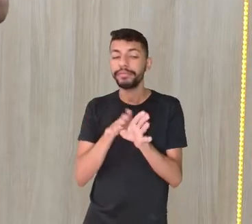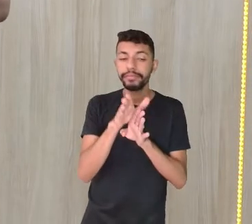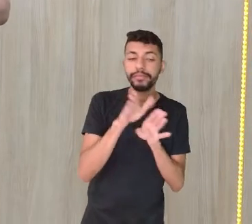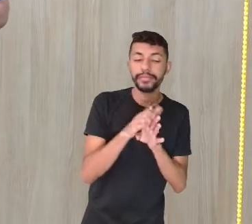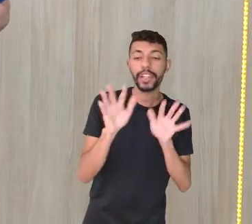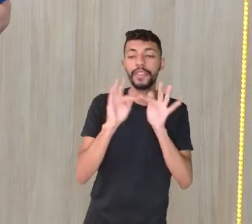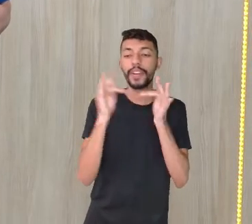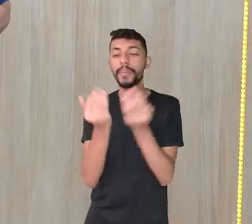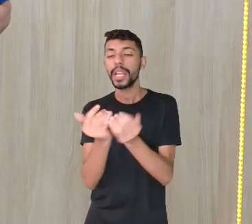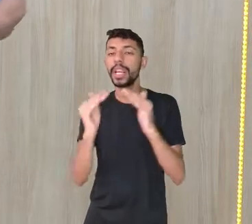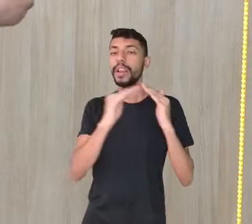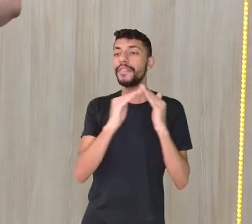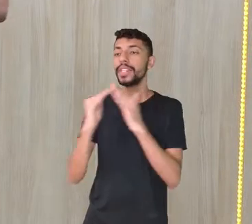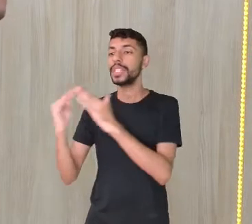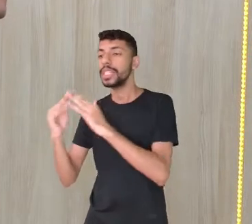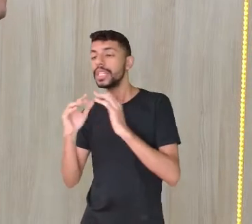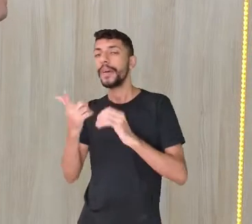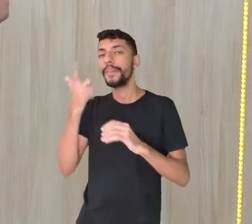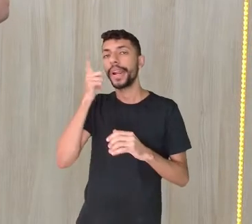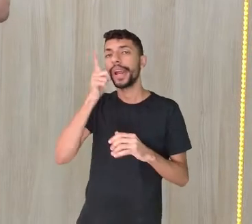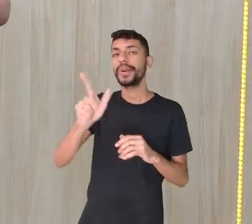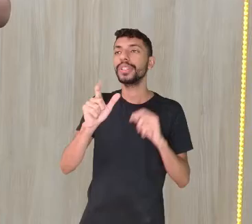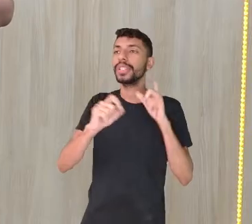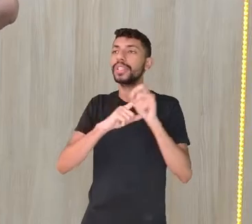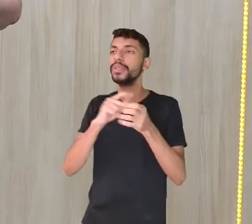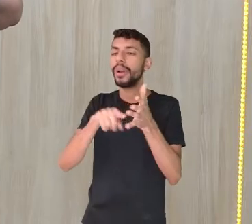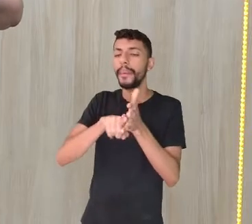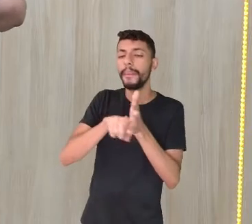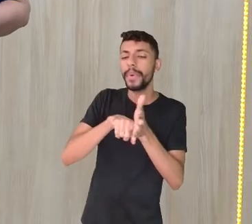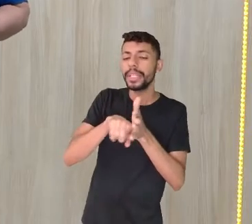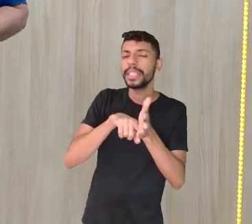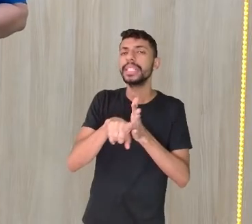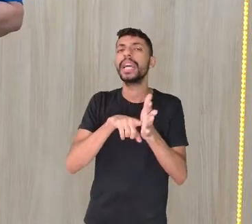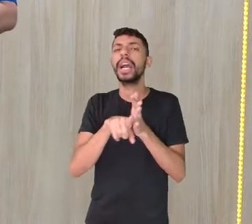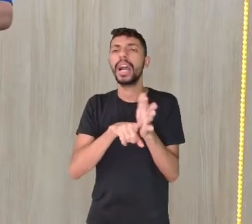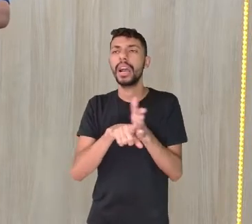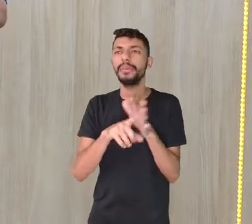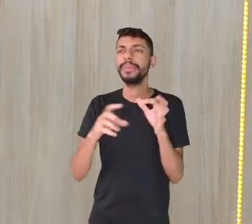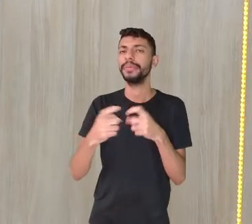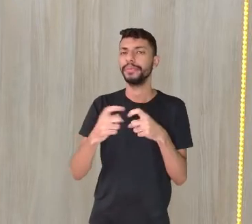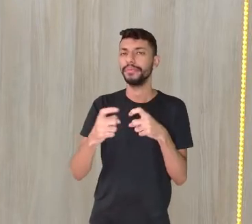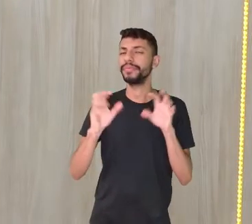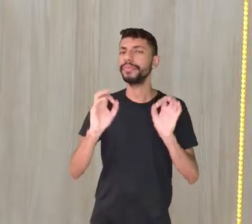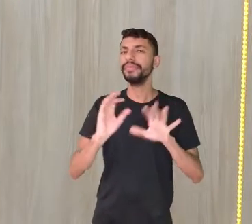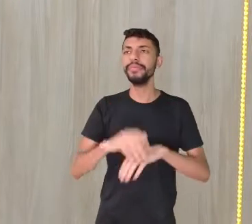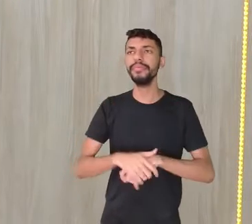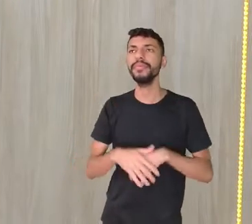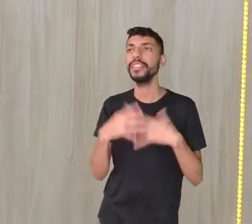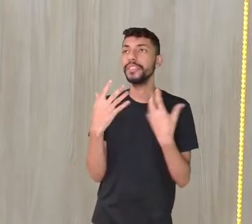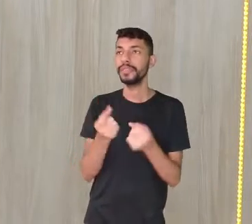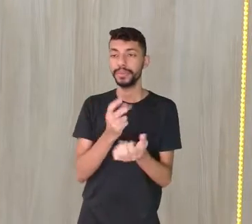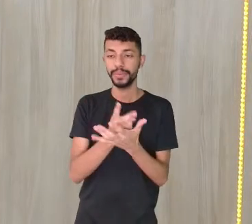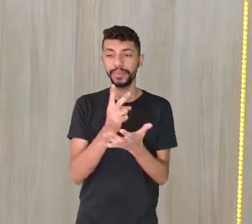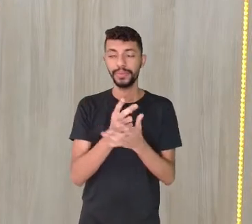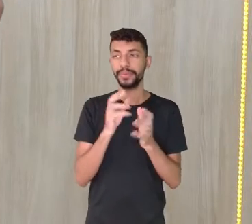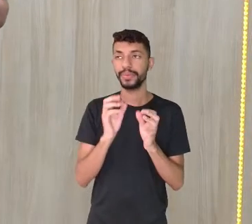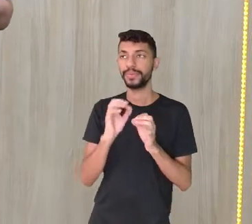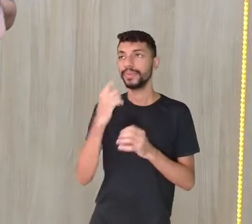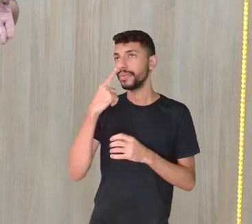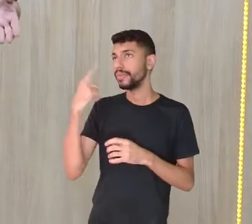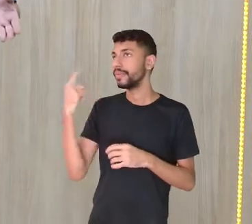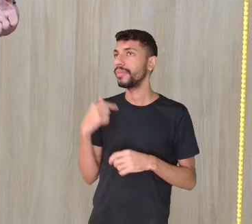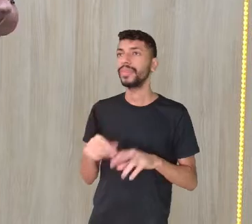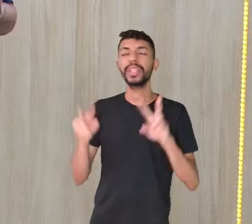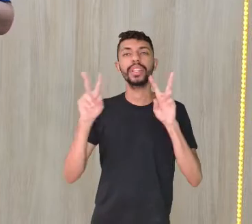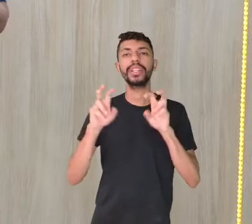vizinhos, para ir em busca de um diagnóstico, em busca de um exame mais preciso. Mas vamos continuar. E para falar